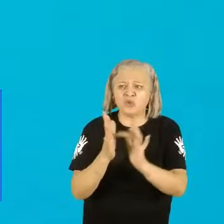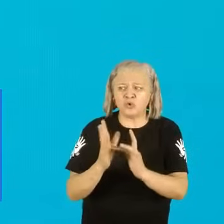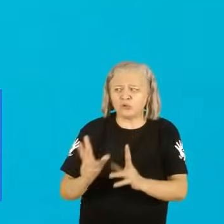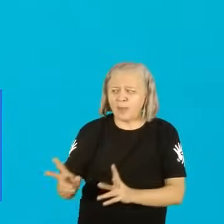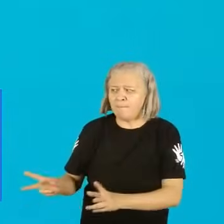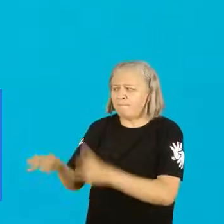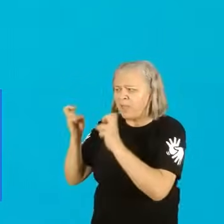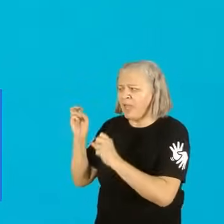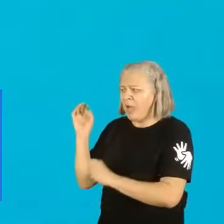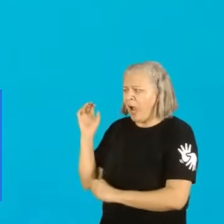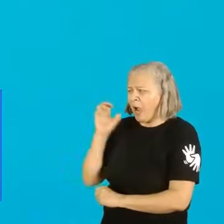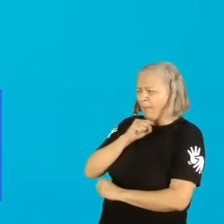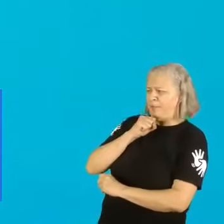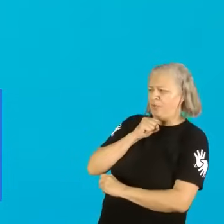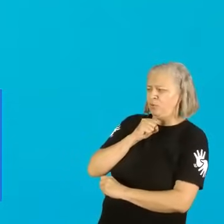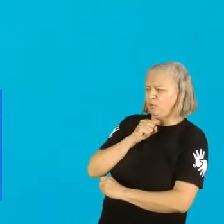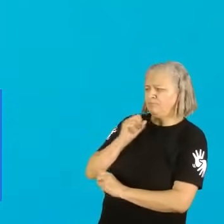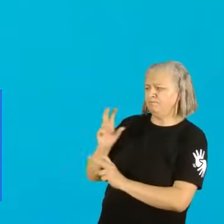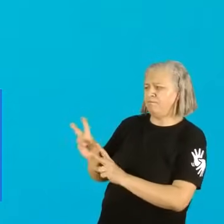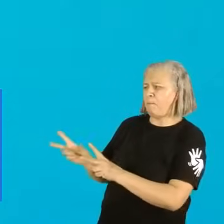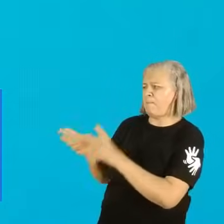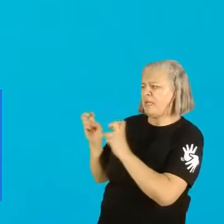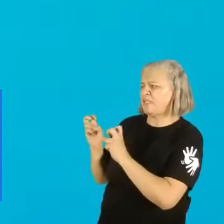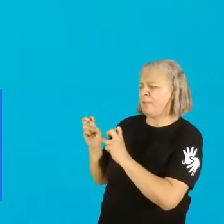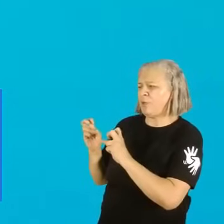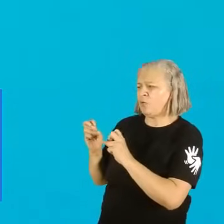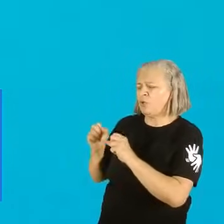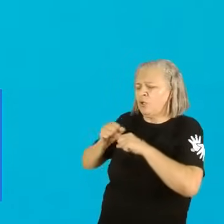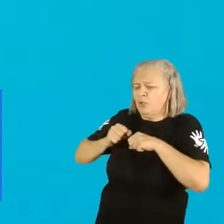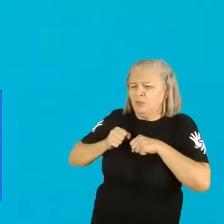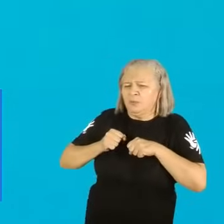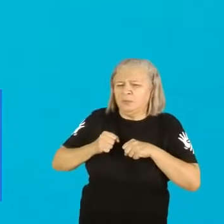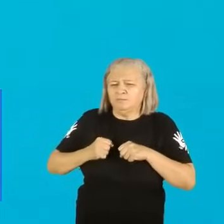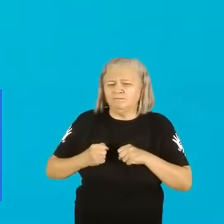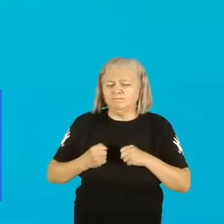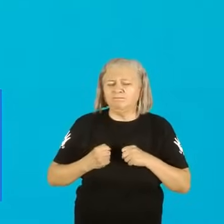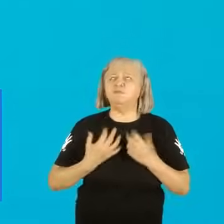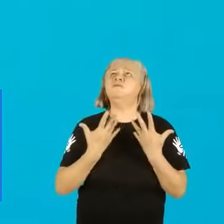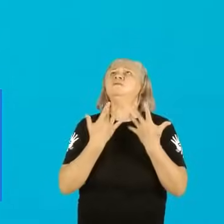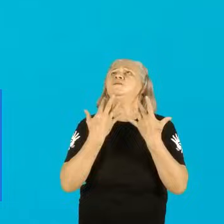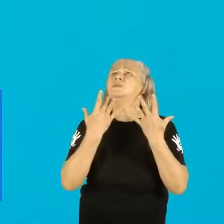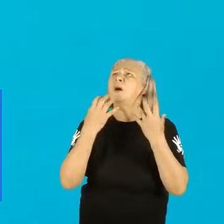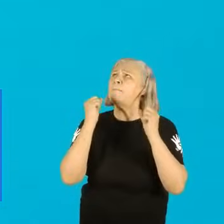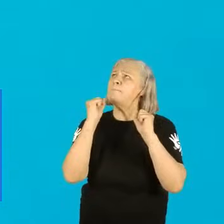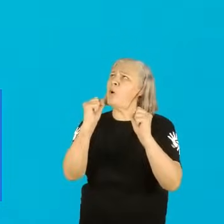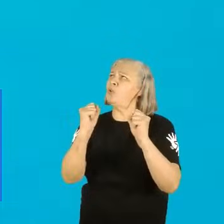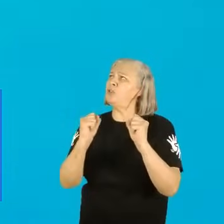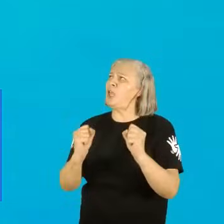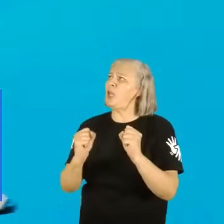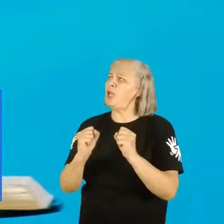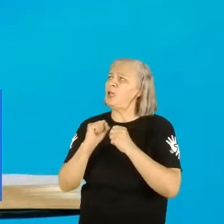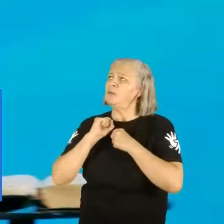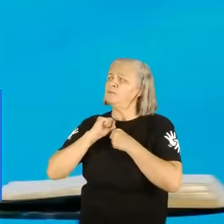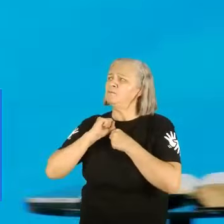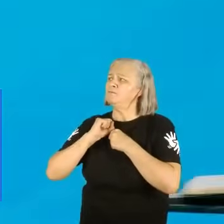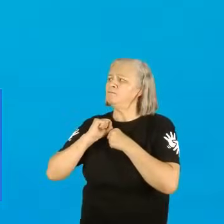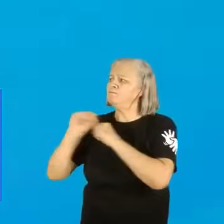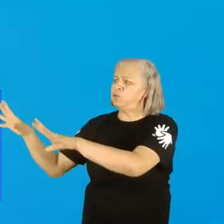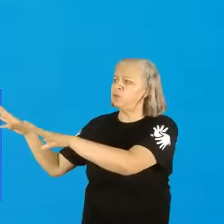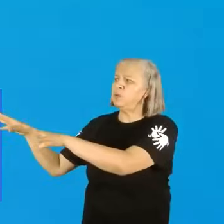imediatamente percebeu que dele saiu poder. Há